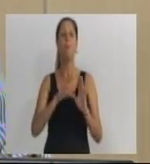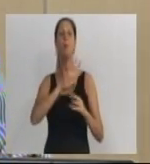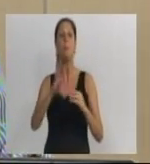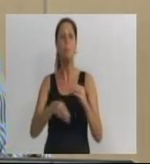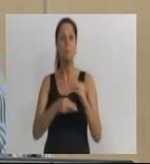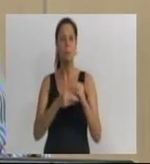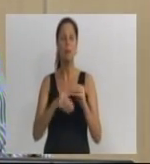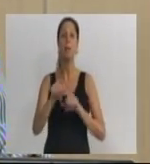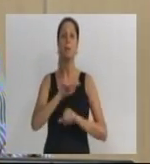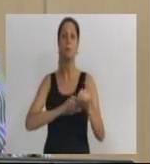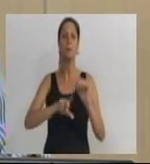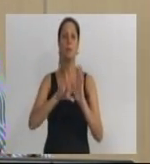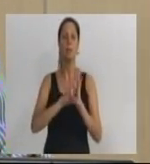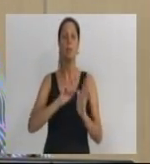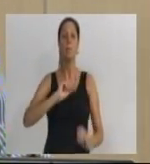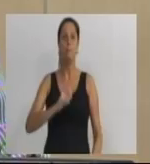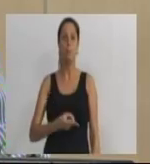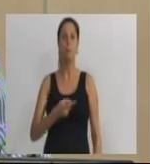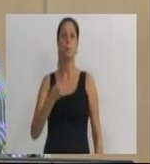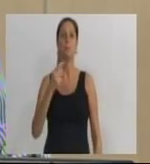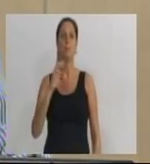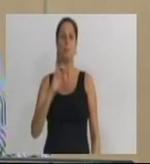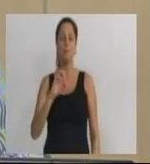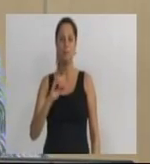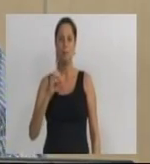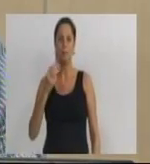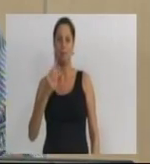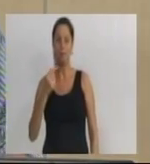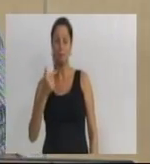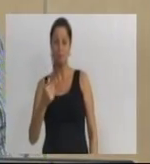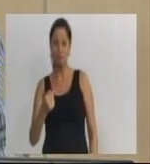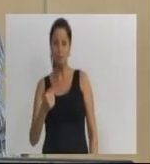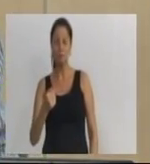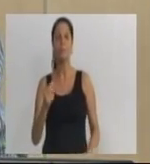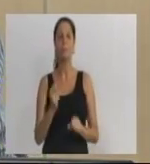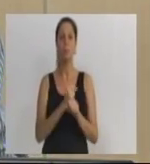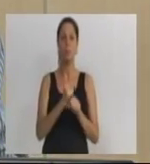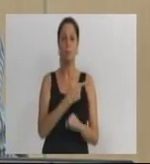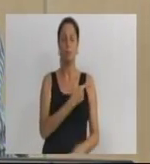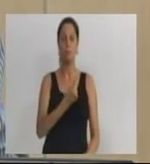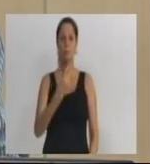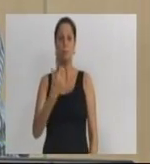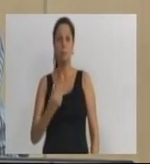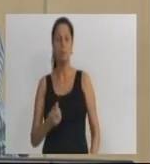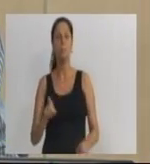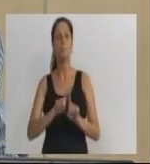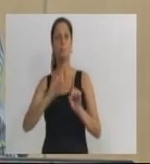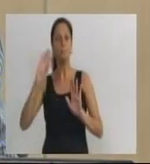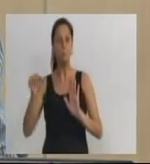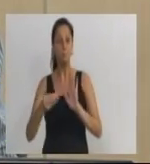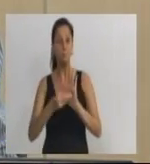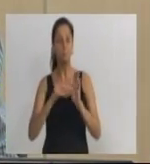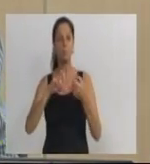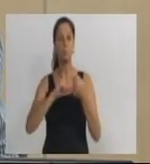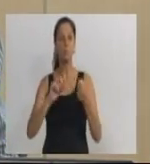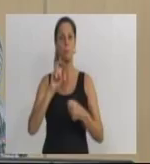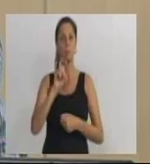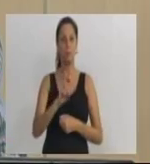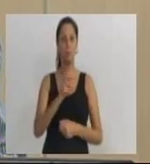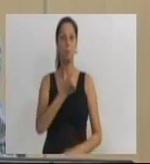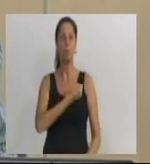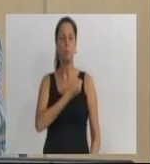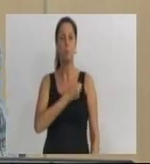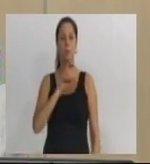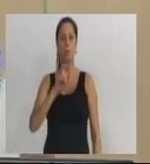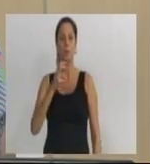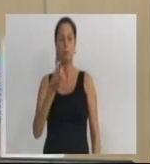altera a Lei Complementar 1037, de 18 de fevereiro de 2016, que altera e acrescenta o dispositivo ao artigo 5º da Lei Complementar número